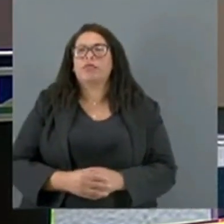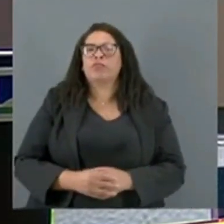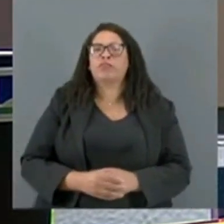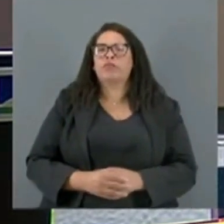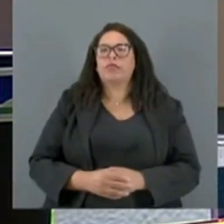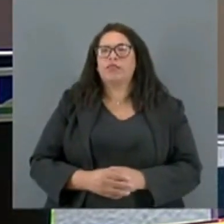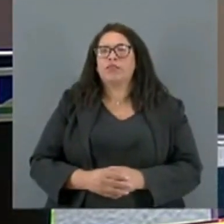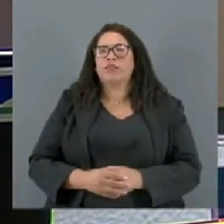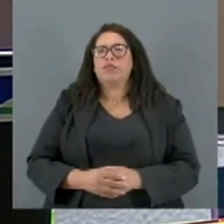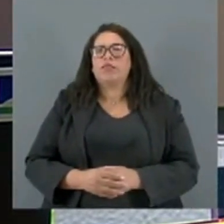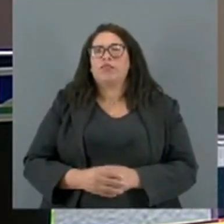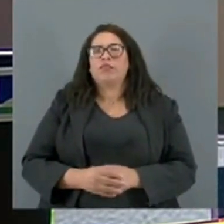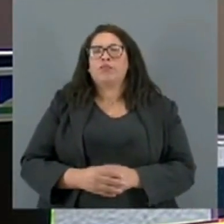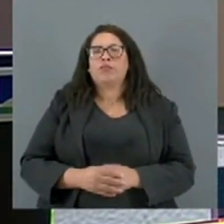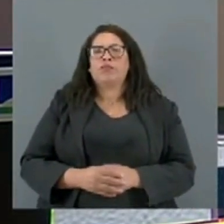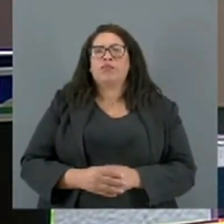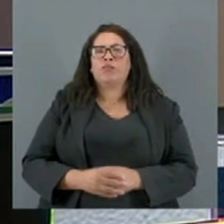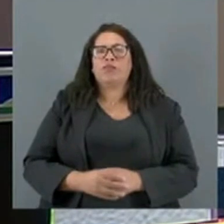Demais